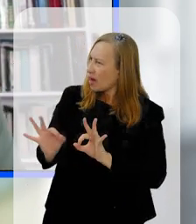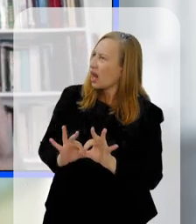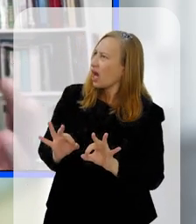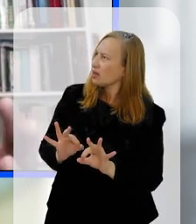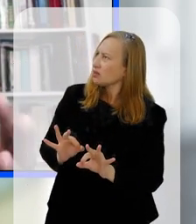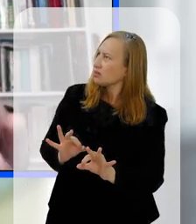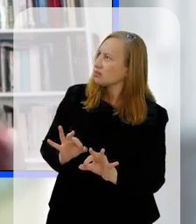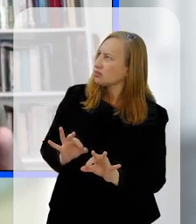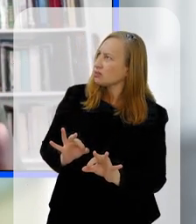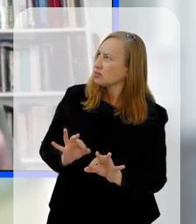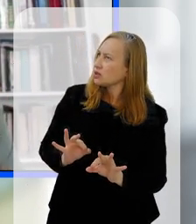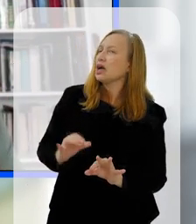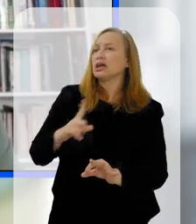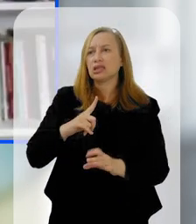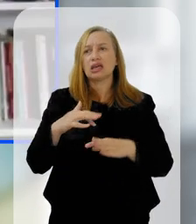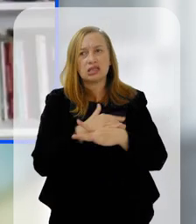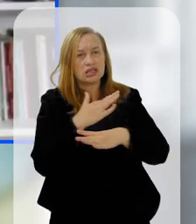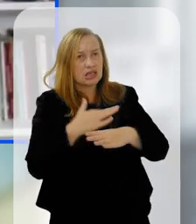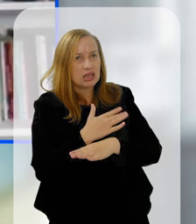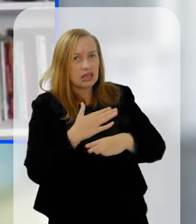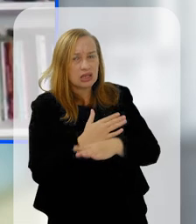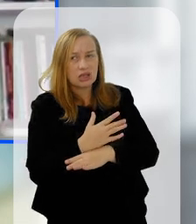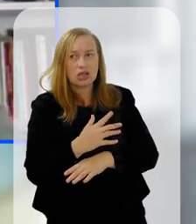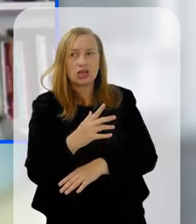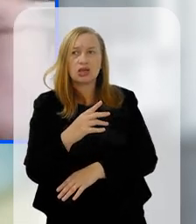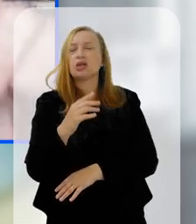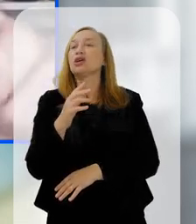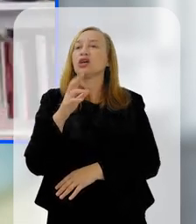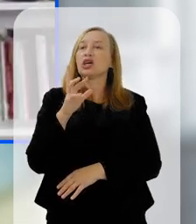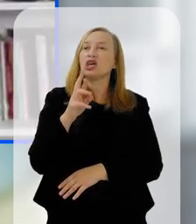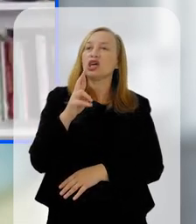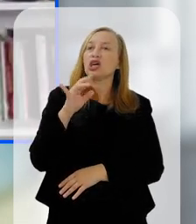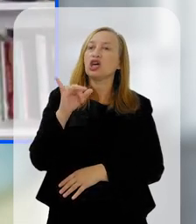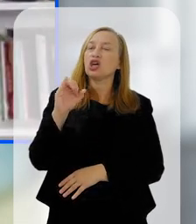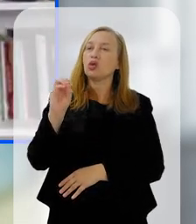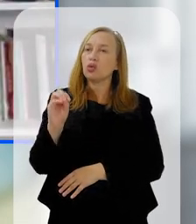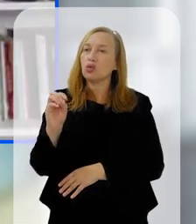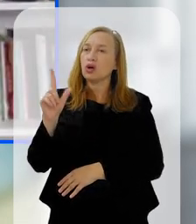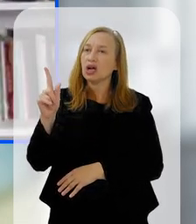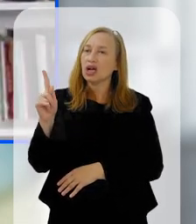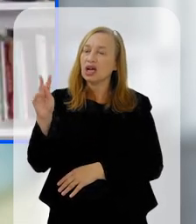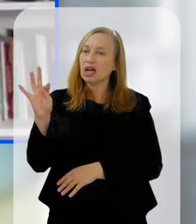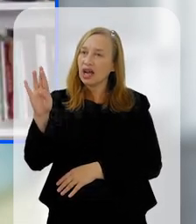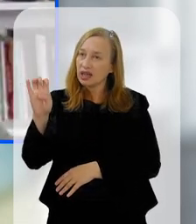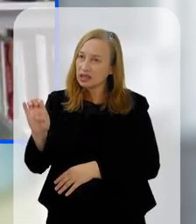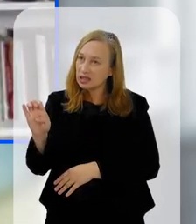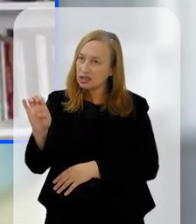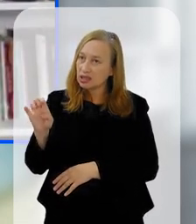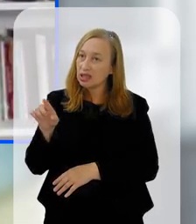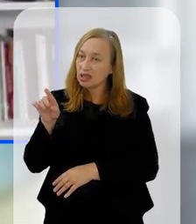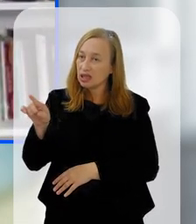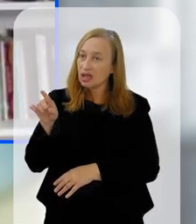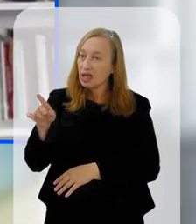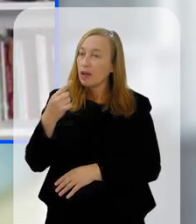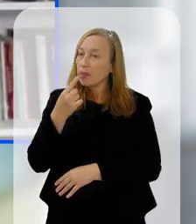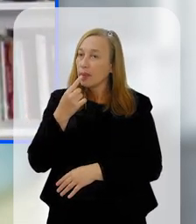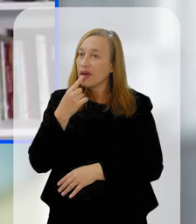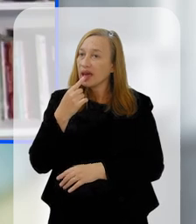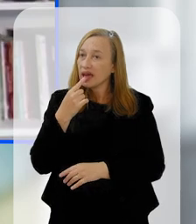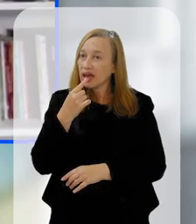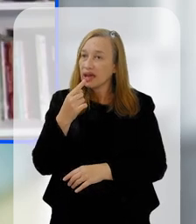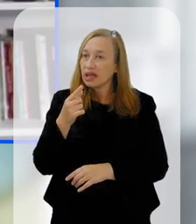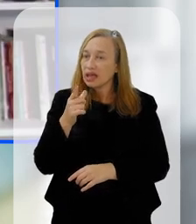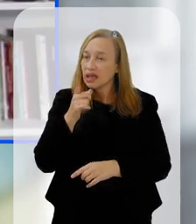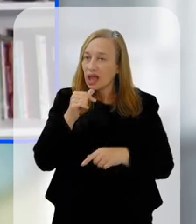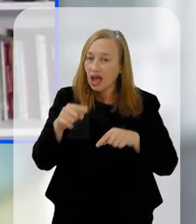Será que a gente está se preparando para isso? Né? Tem cidades, por exemplo, a cidade do Rio Grande, ela é uma península que está